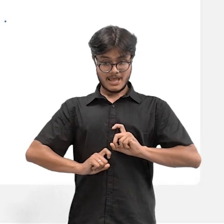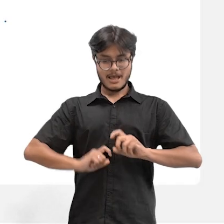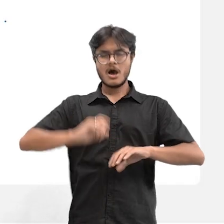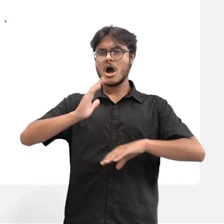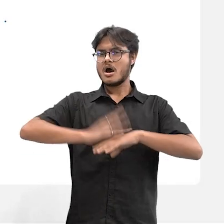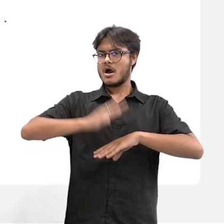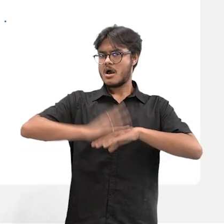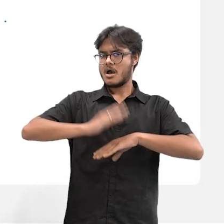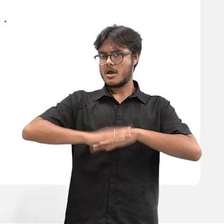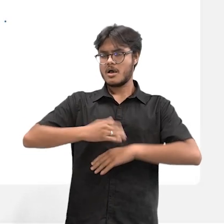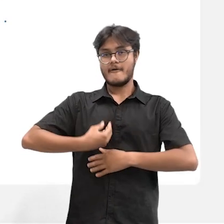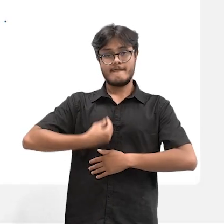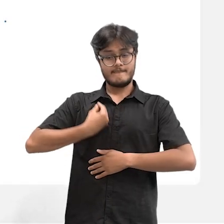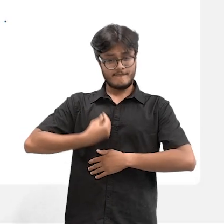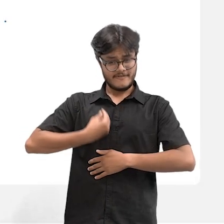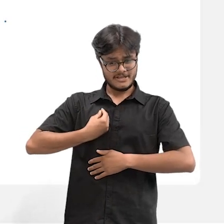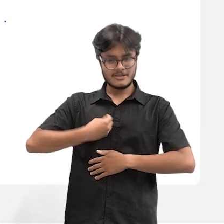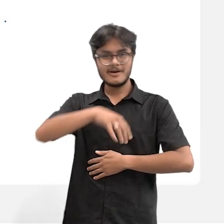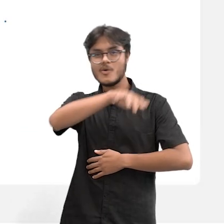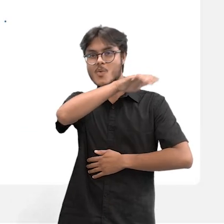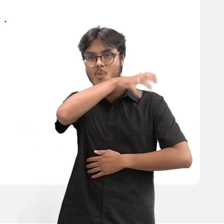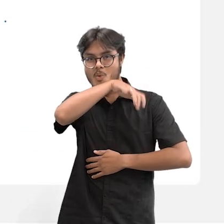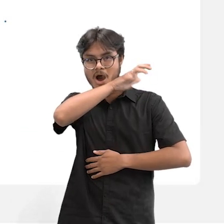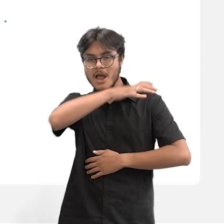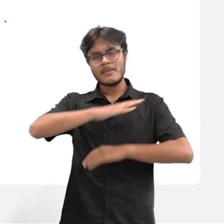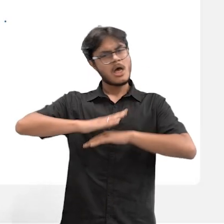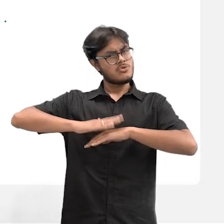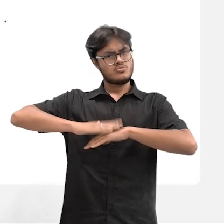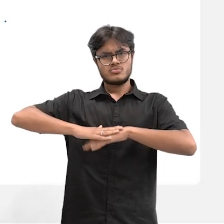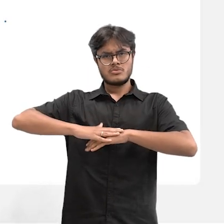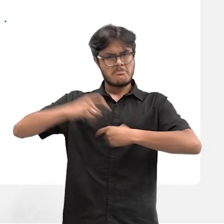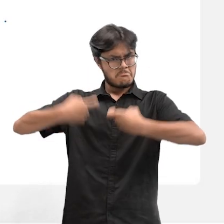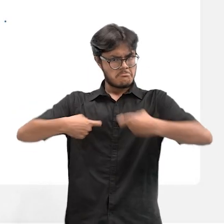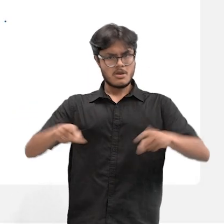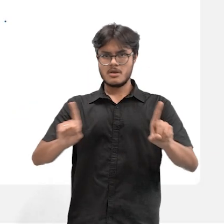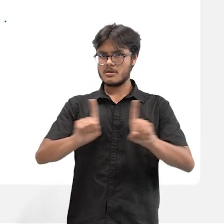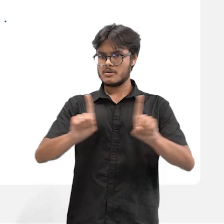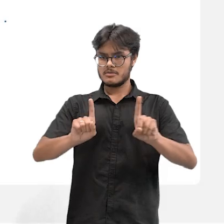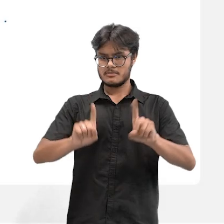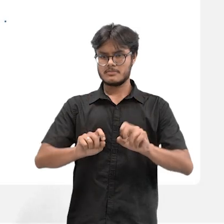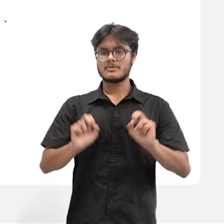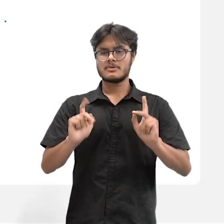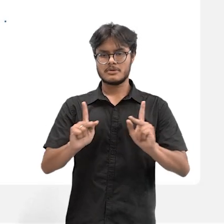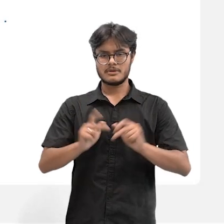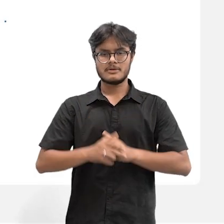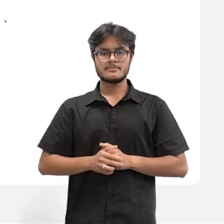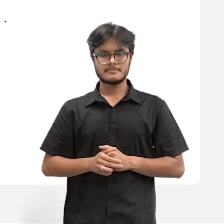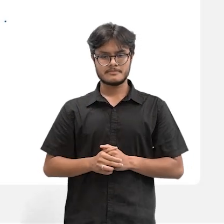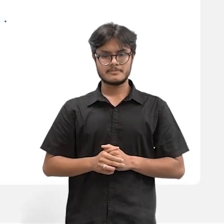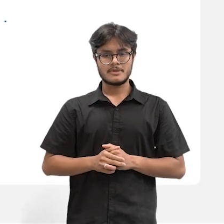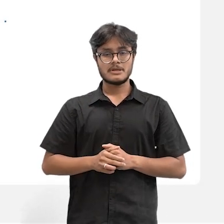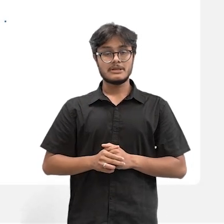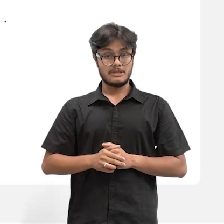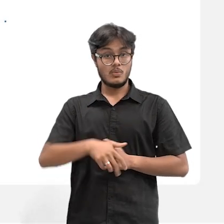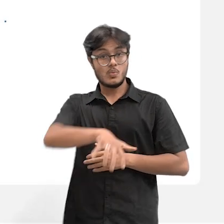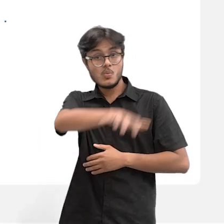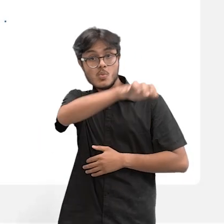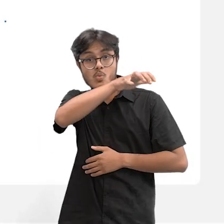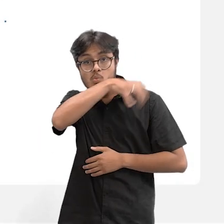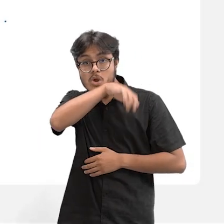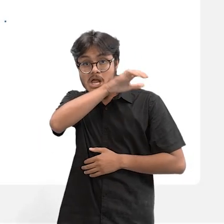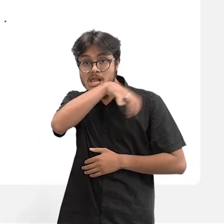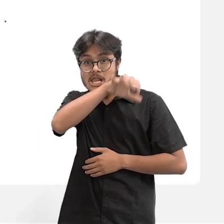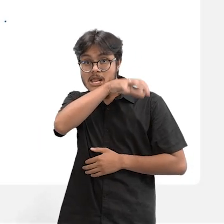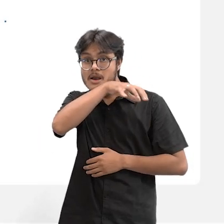assexuada nesse indivíduo vai fazer com que eles sejam no ciclo o nosso hospedeiro intermediário.